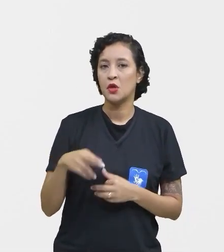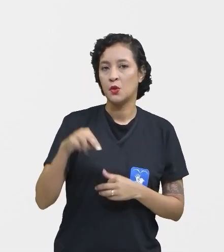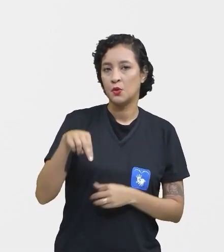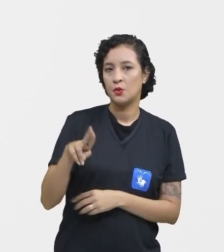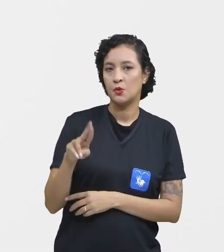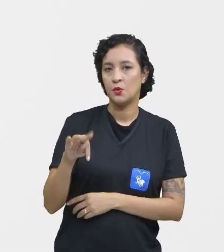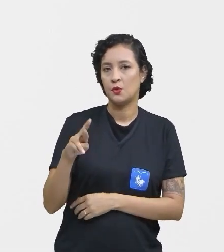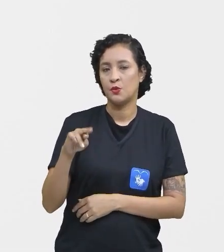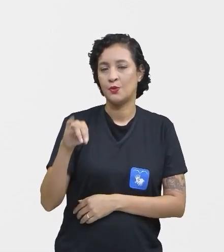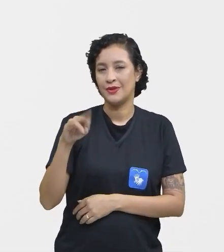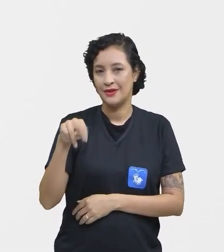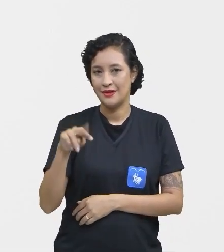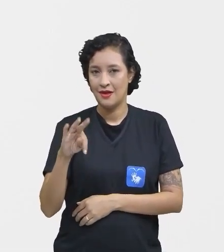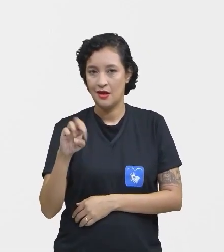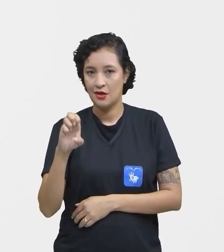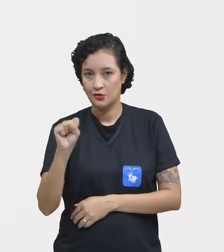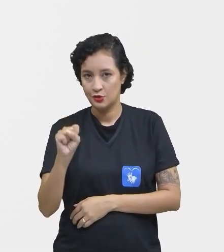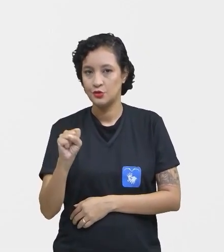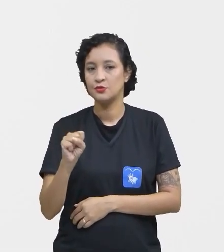nutrientes.